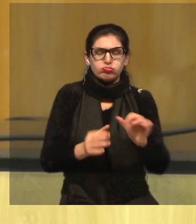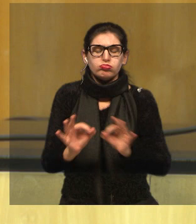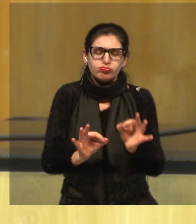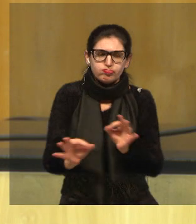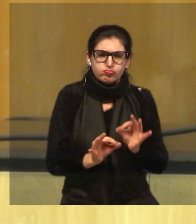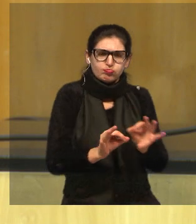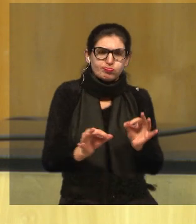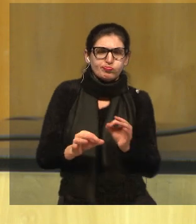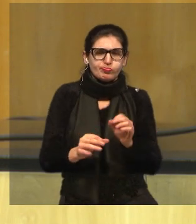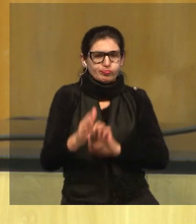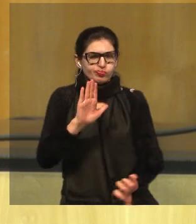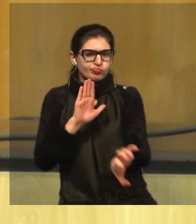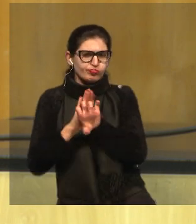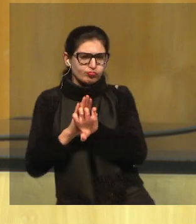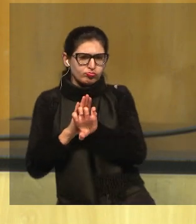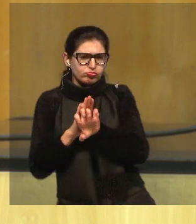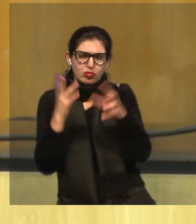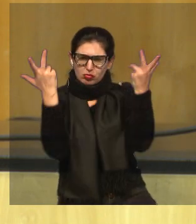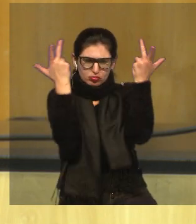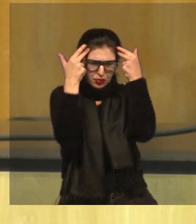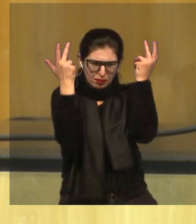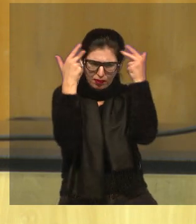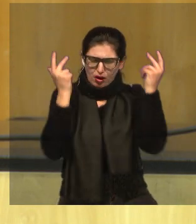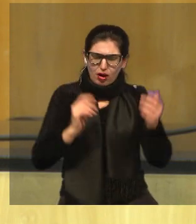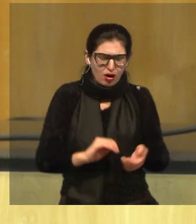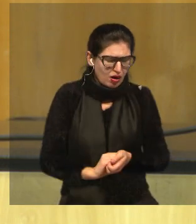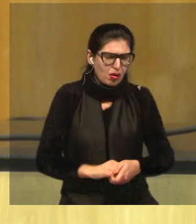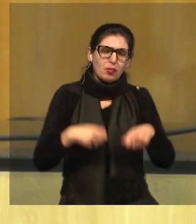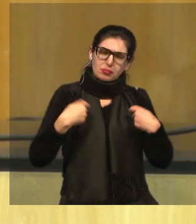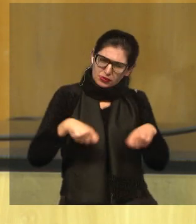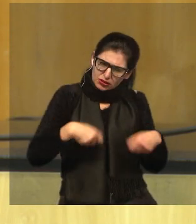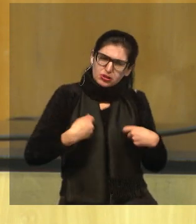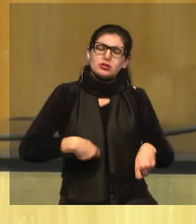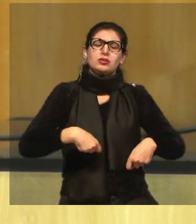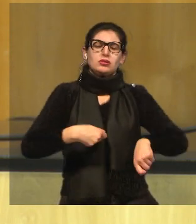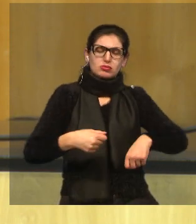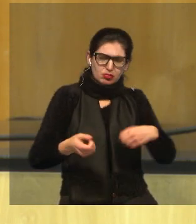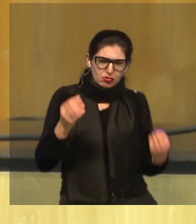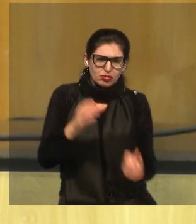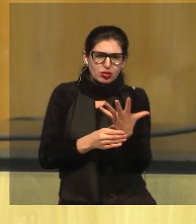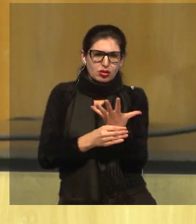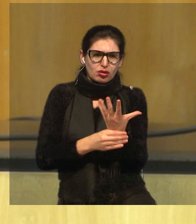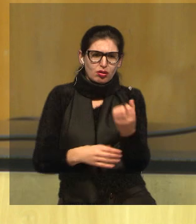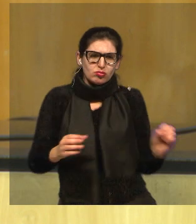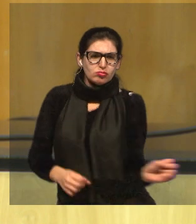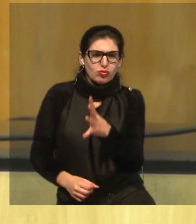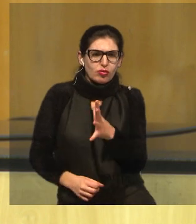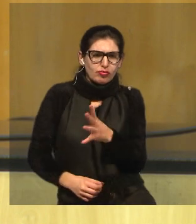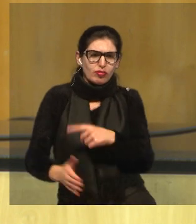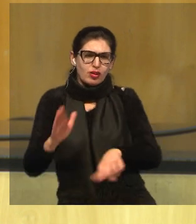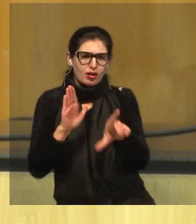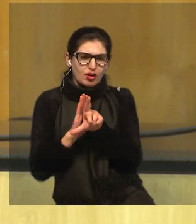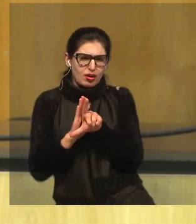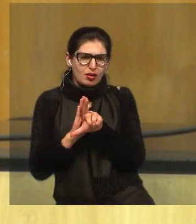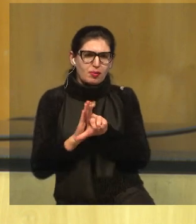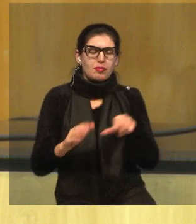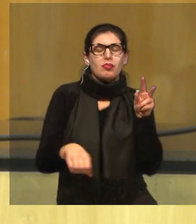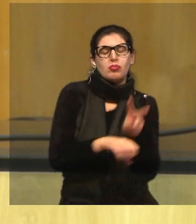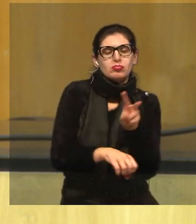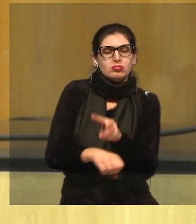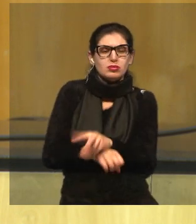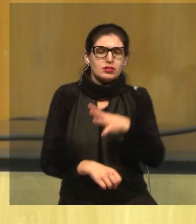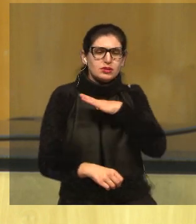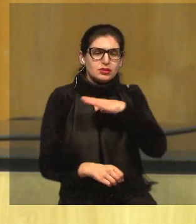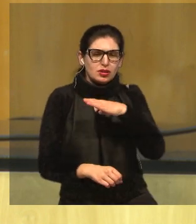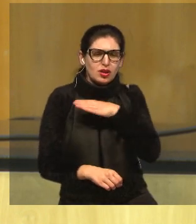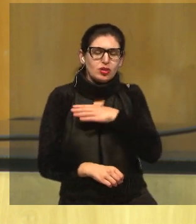as modificações que ele necessita, estar disposto a fazê-los, a criar novas leis que continuem protegendo a nossa cidade, né, e as nossas